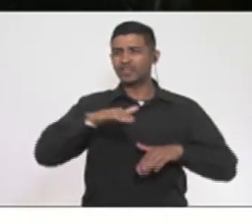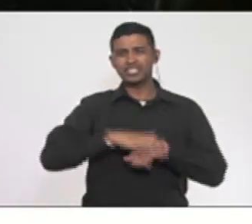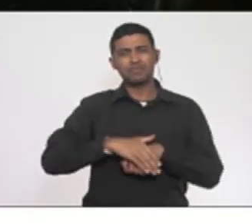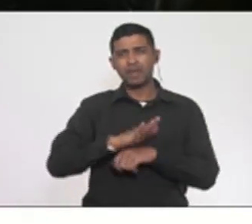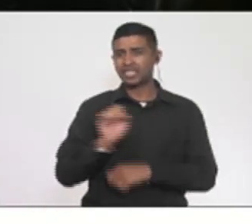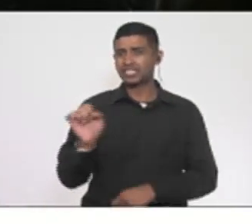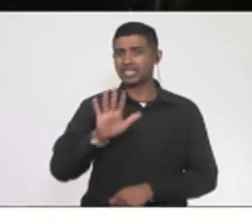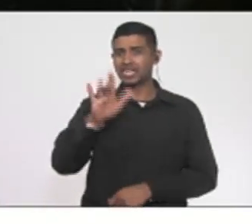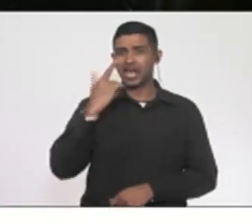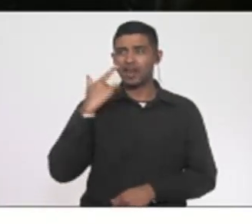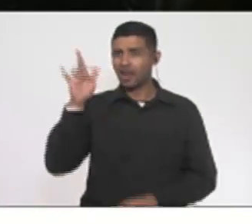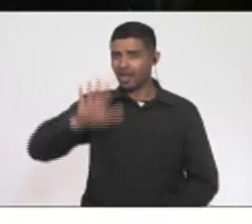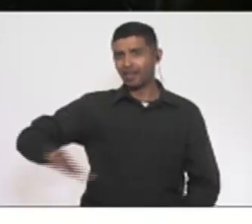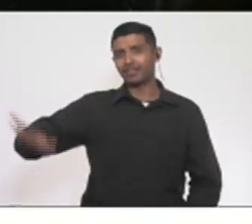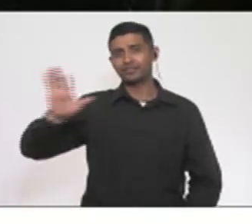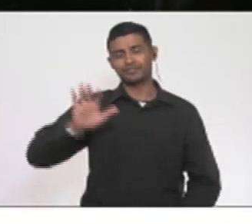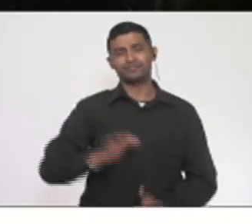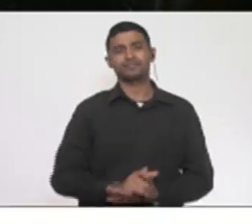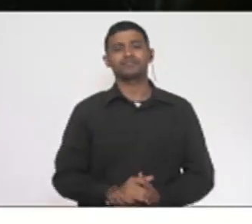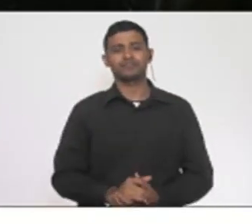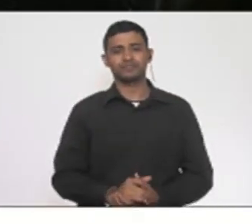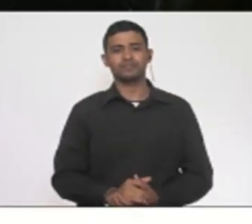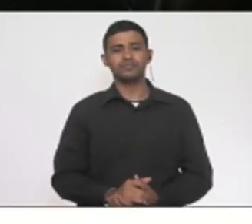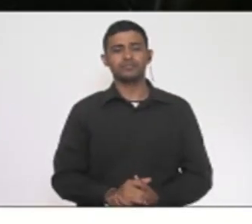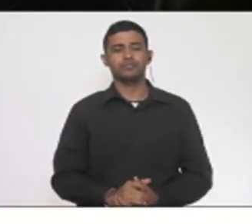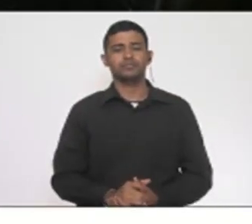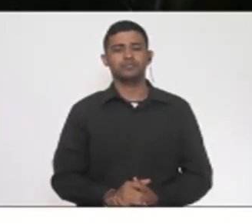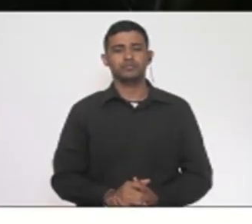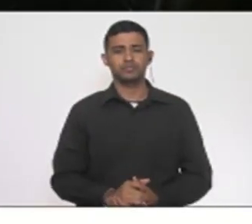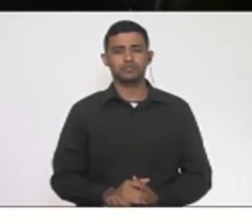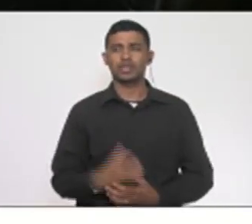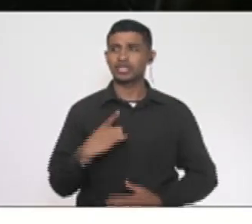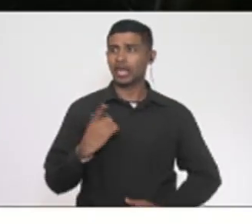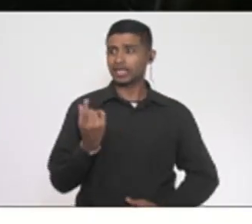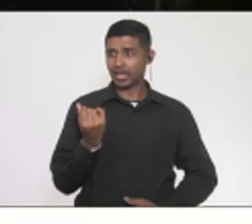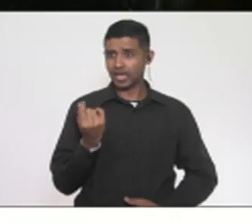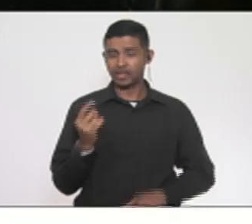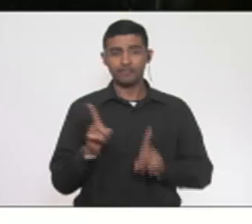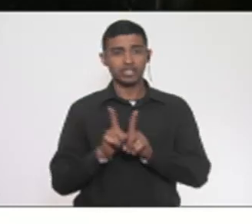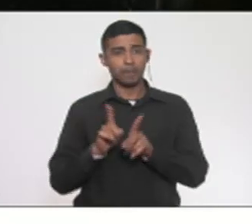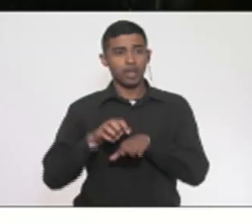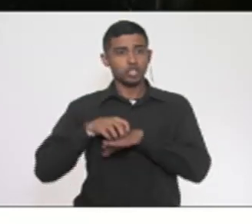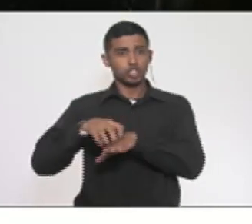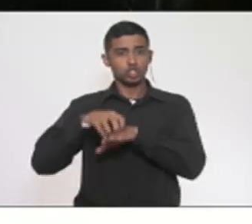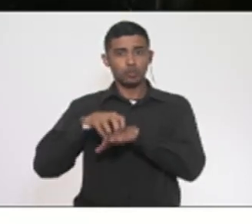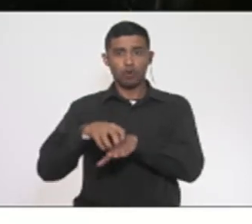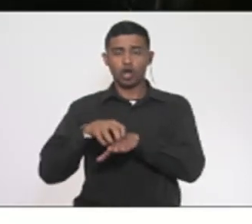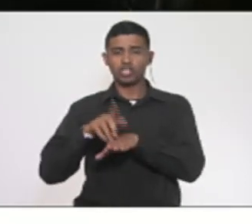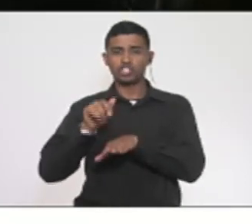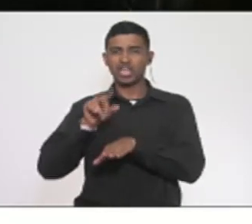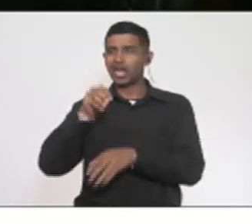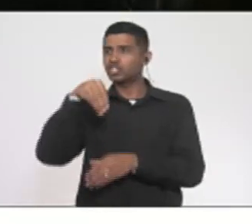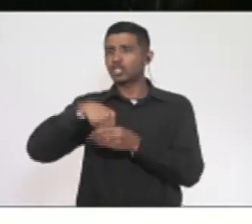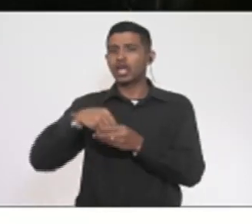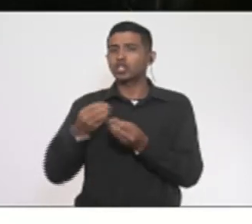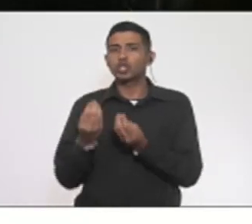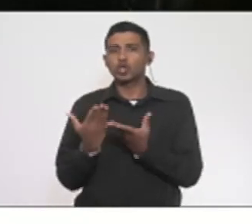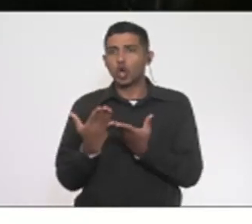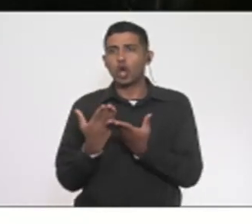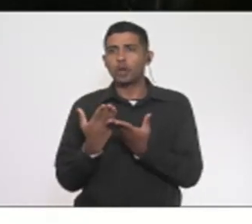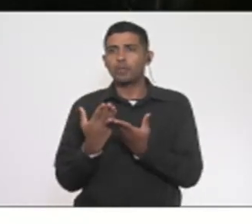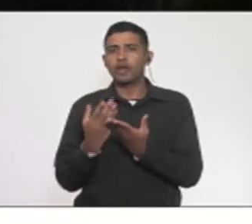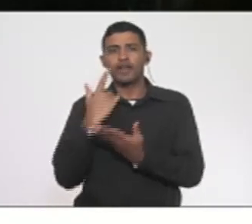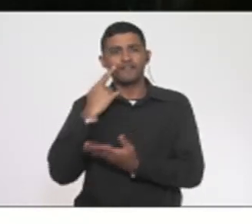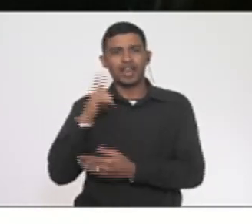região e existe aí a tarifa, o custo do transporte desse gás. Quer dizer, você para trazer para a região metropolitana